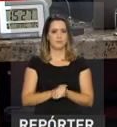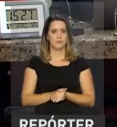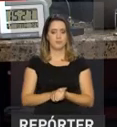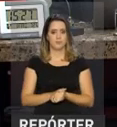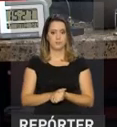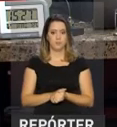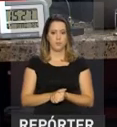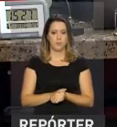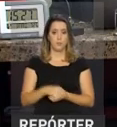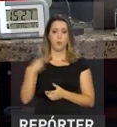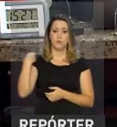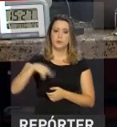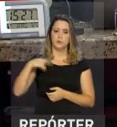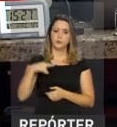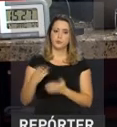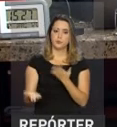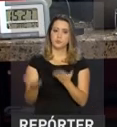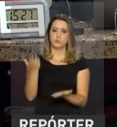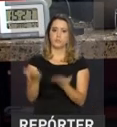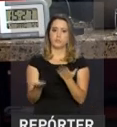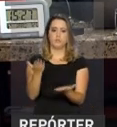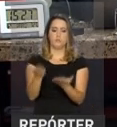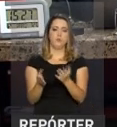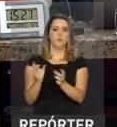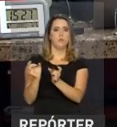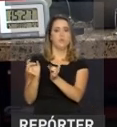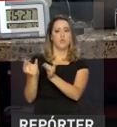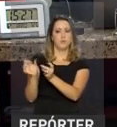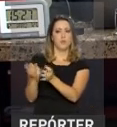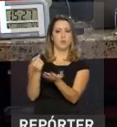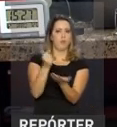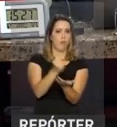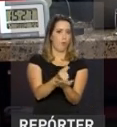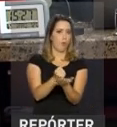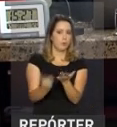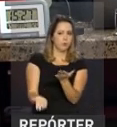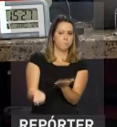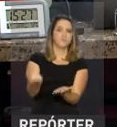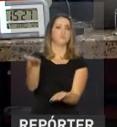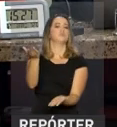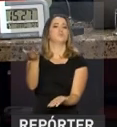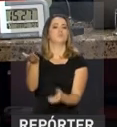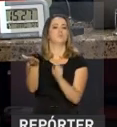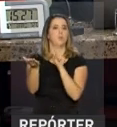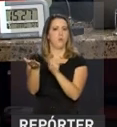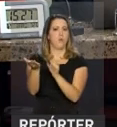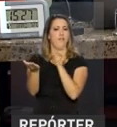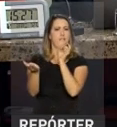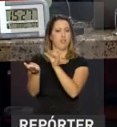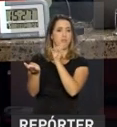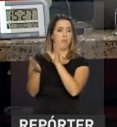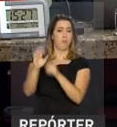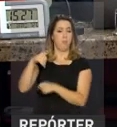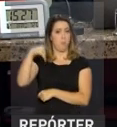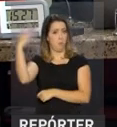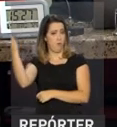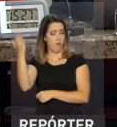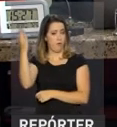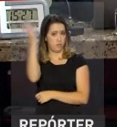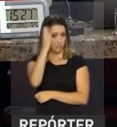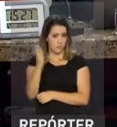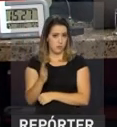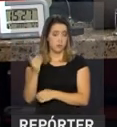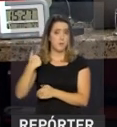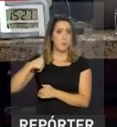em novembro a balança comercial brasileira registrou superávit ou seja as exportações foram maiores que as